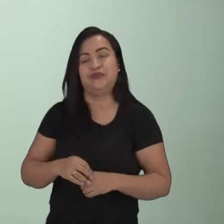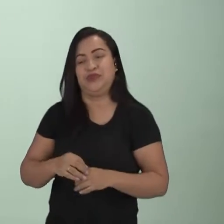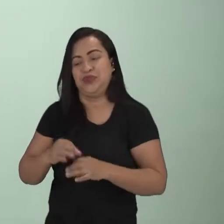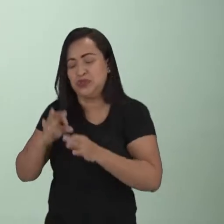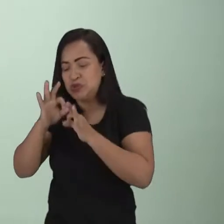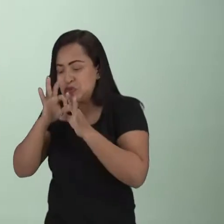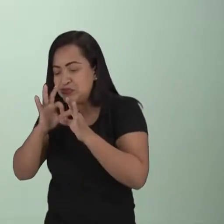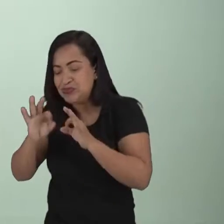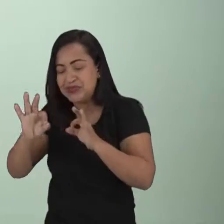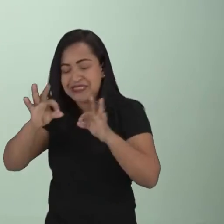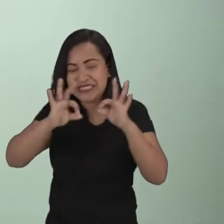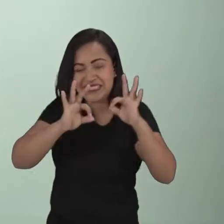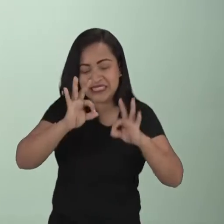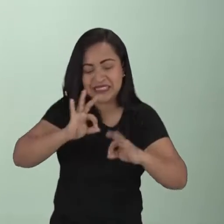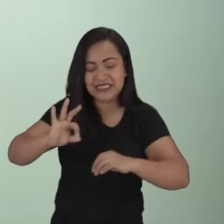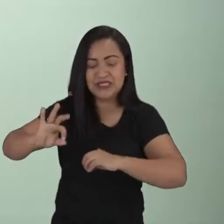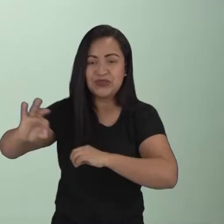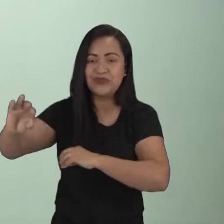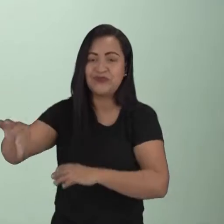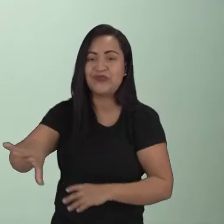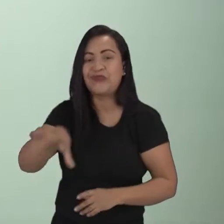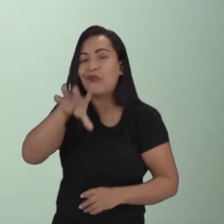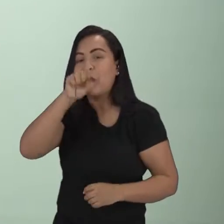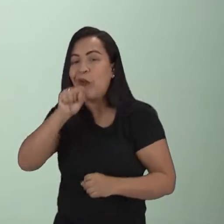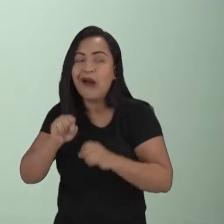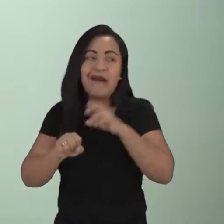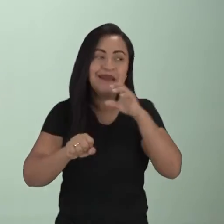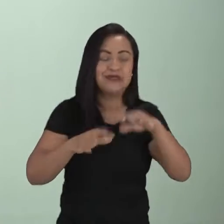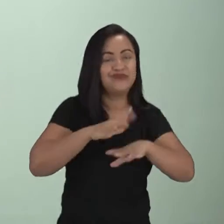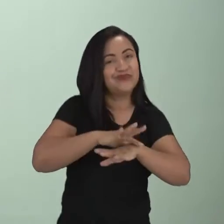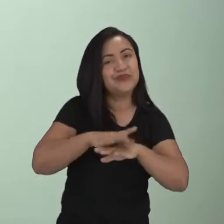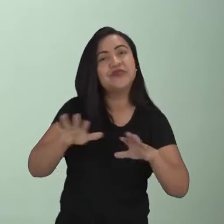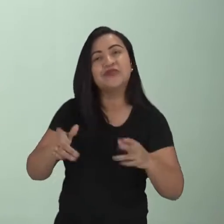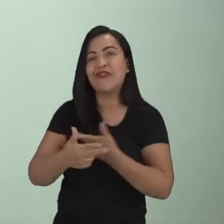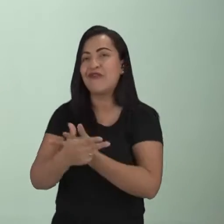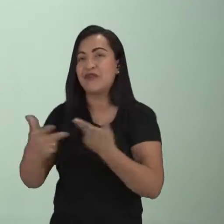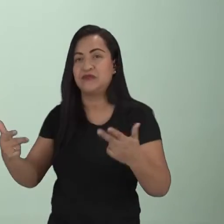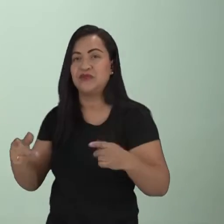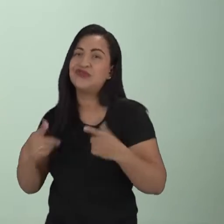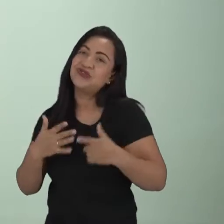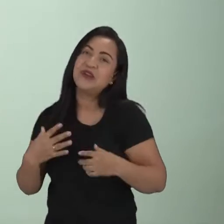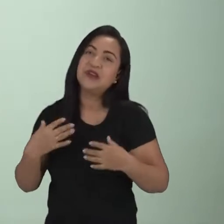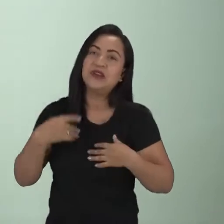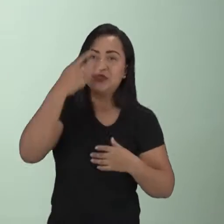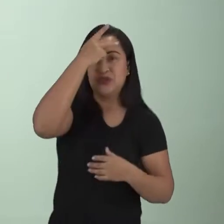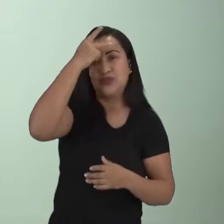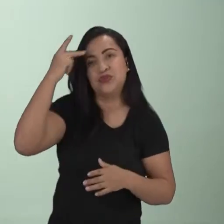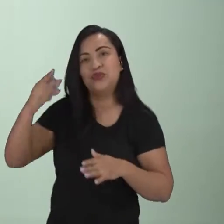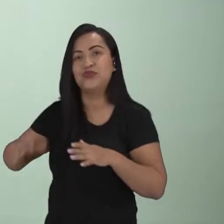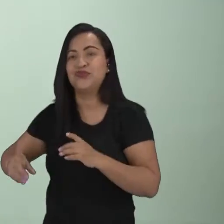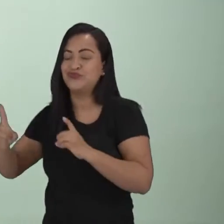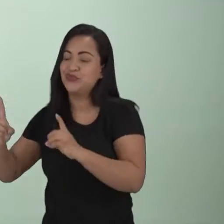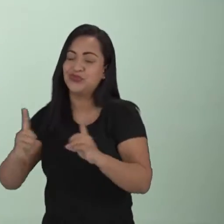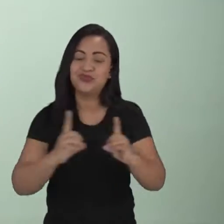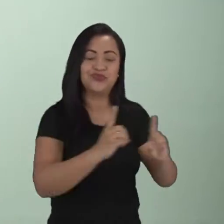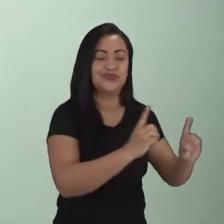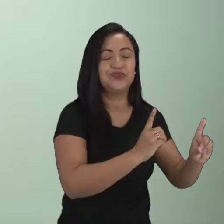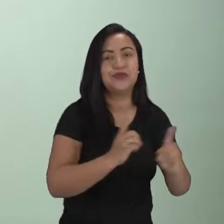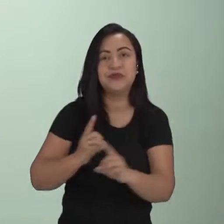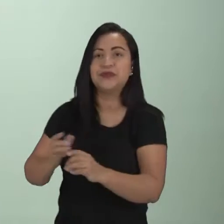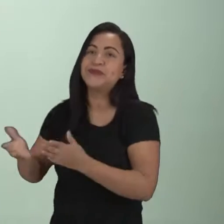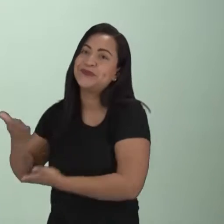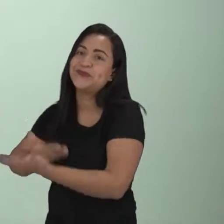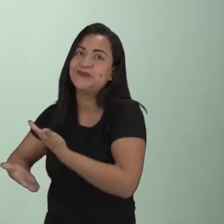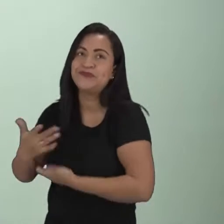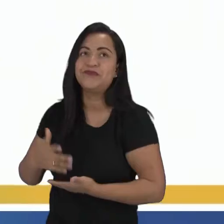vírus vão estar interligados, já que também nos locomovemos de um lado para outro. Em nosso material, nós temos aí